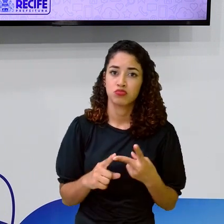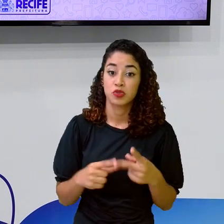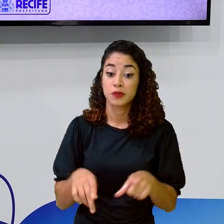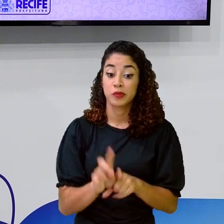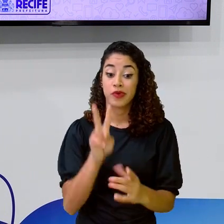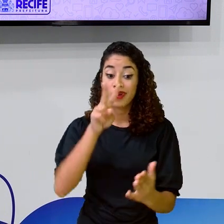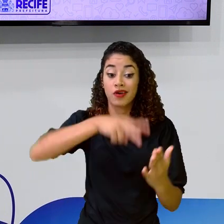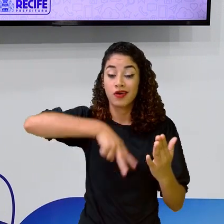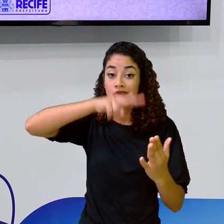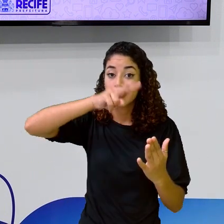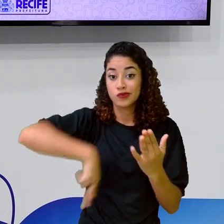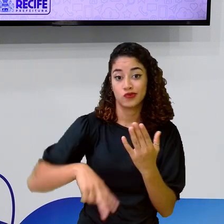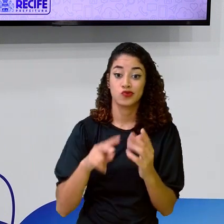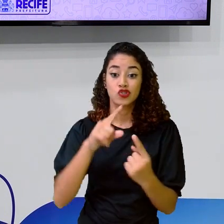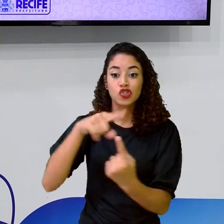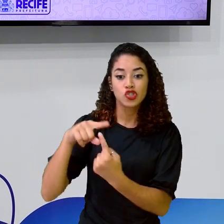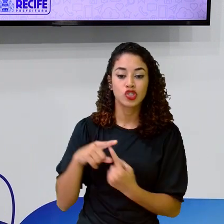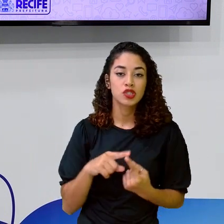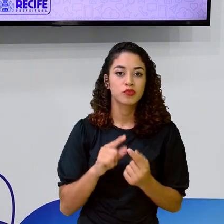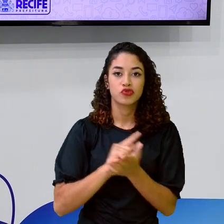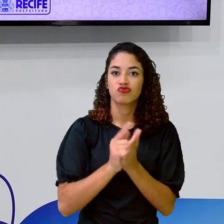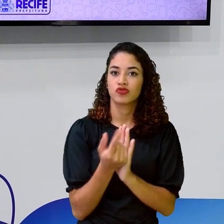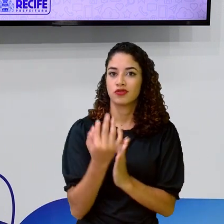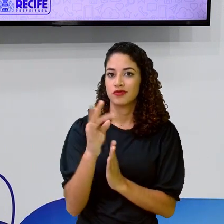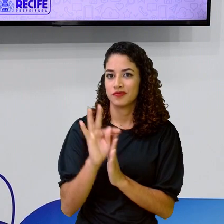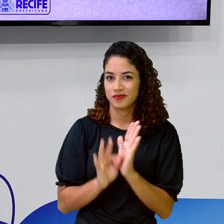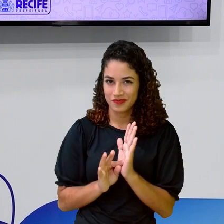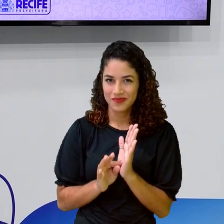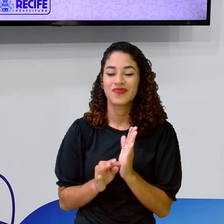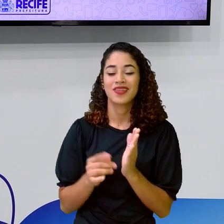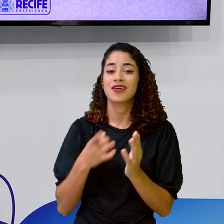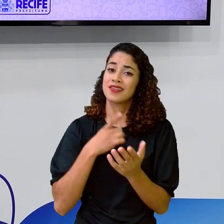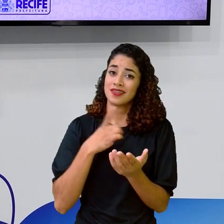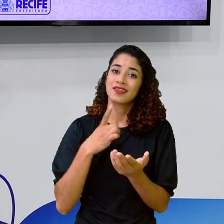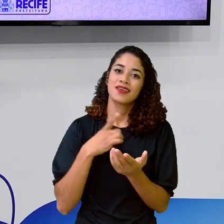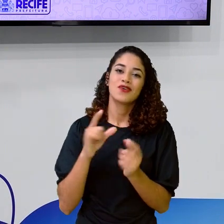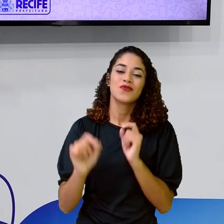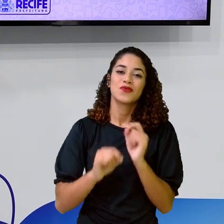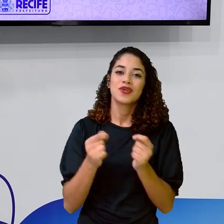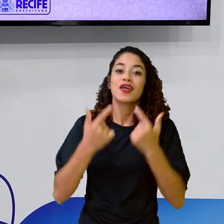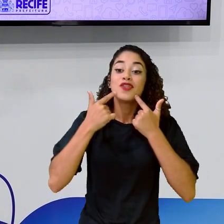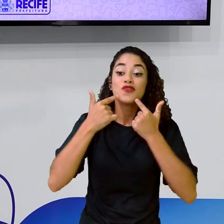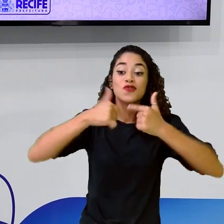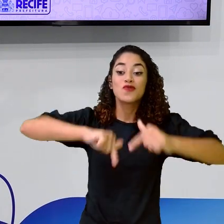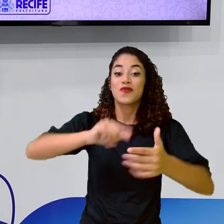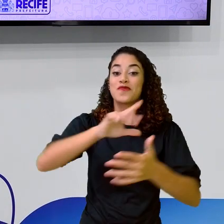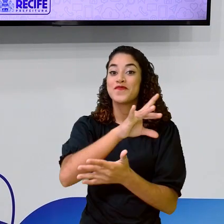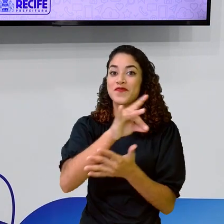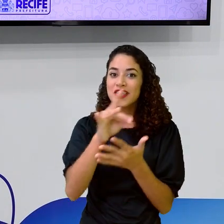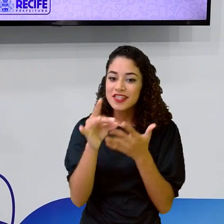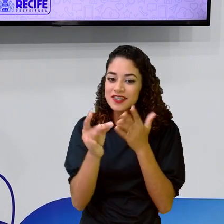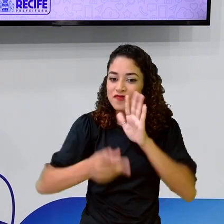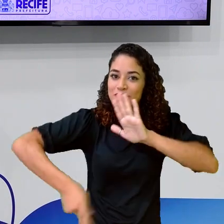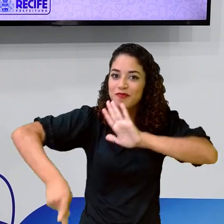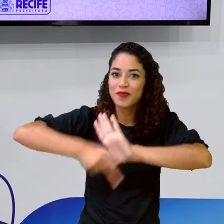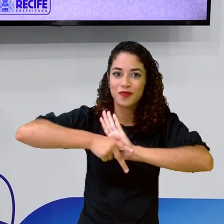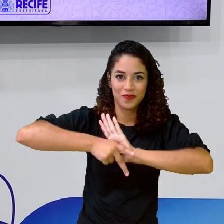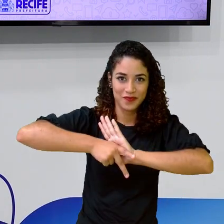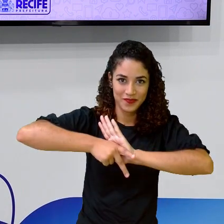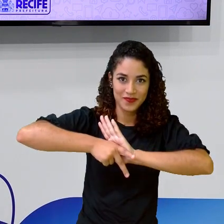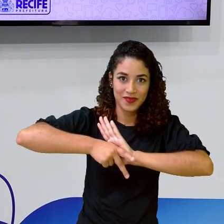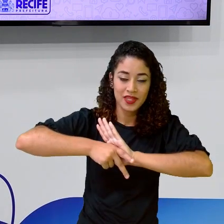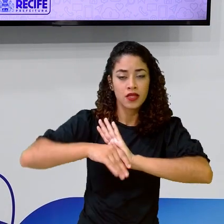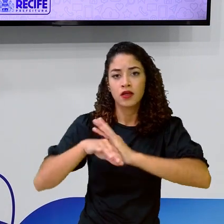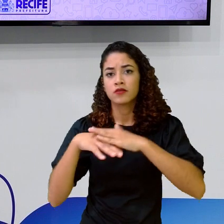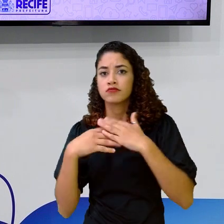leitura, dos tipos, de gêneros textuais, a gente vê, que existe, uma linguagem, específica, voltando, sempre